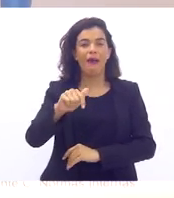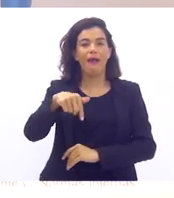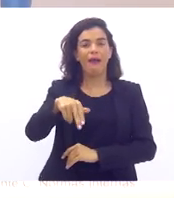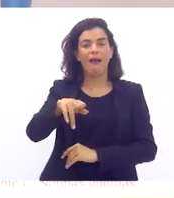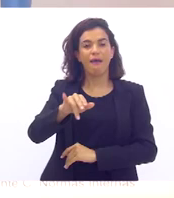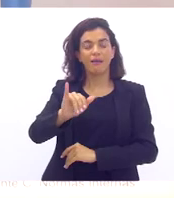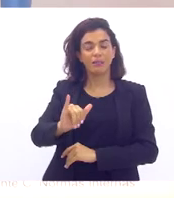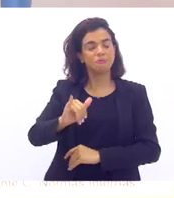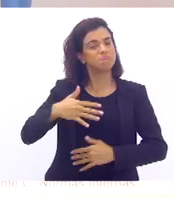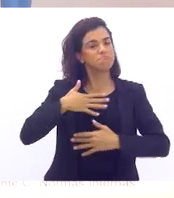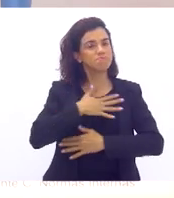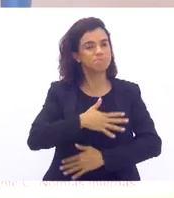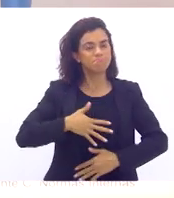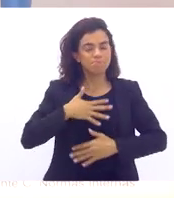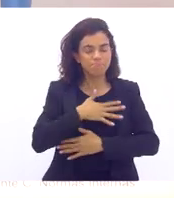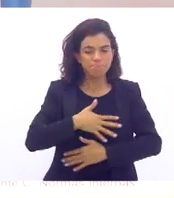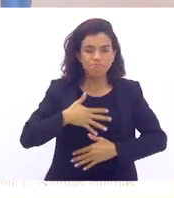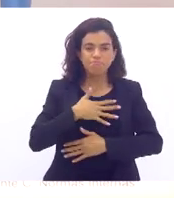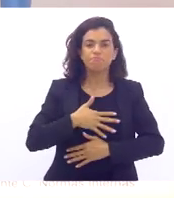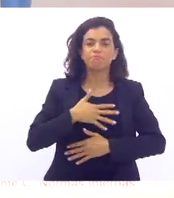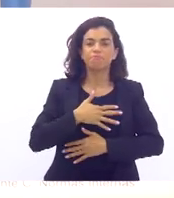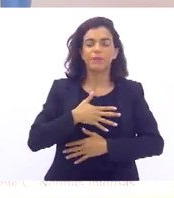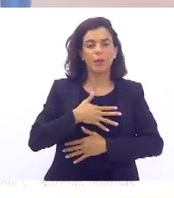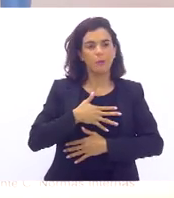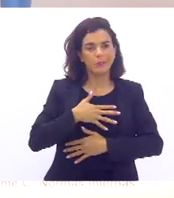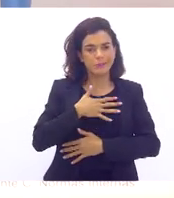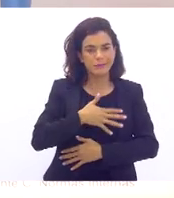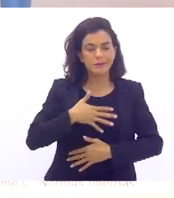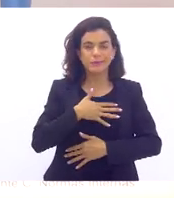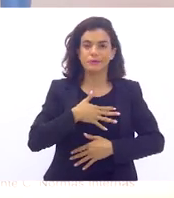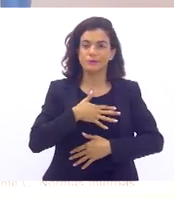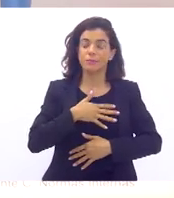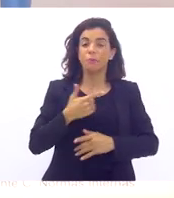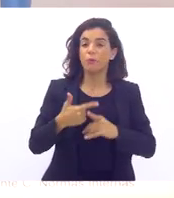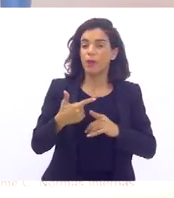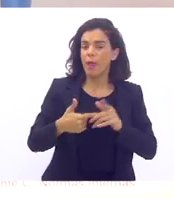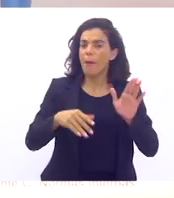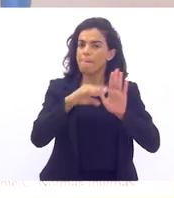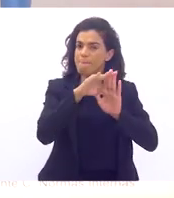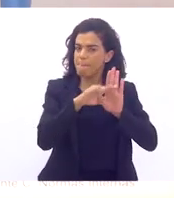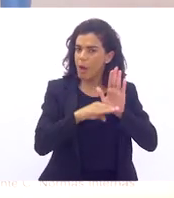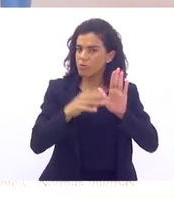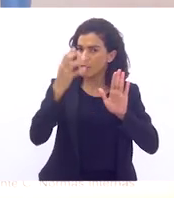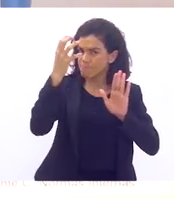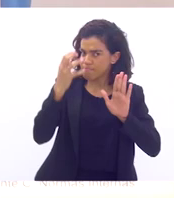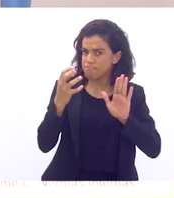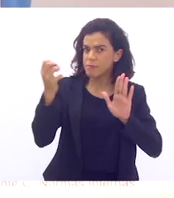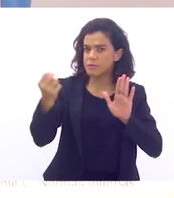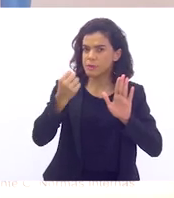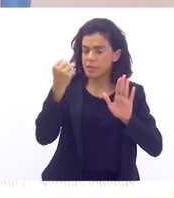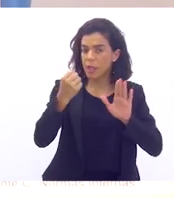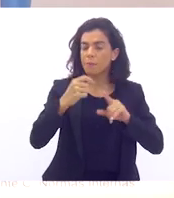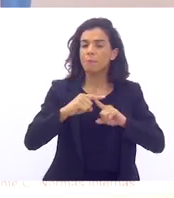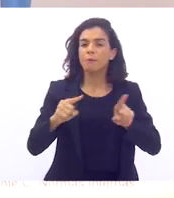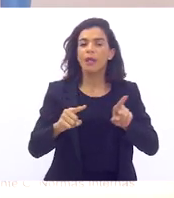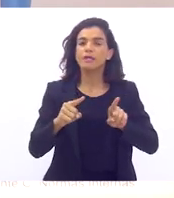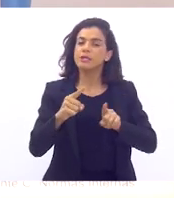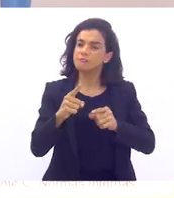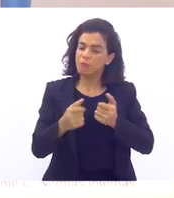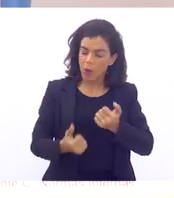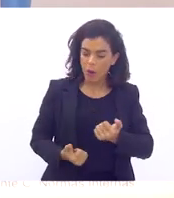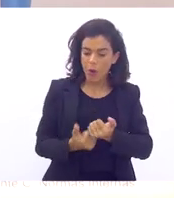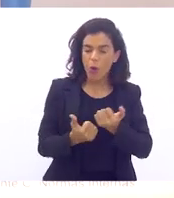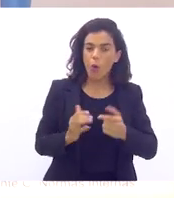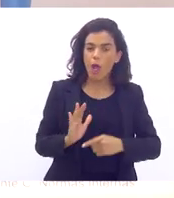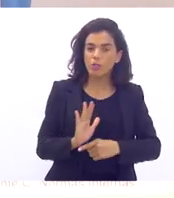por mais séria que seja a pauta mas algo que seja propositivo e que efetivamente possa ser uma contribuição